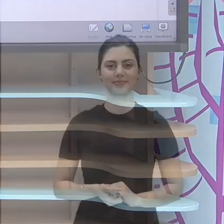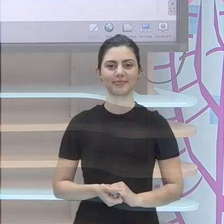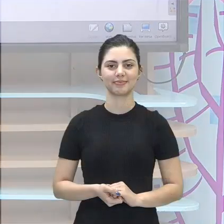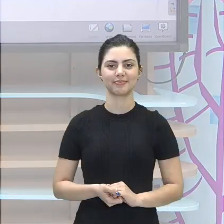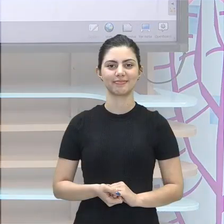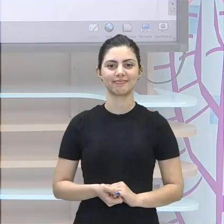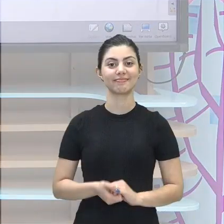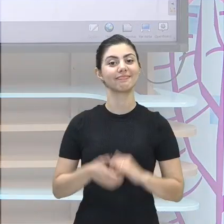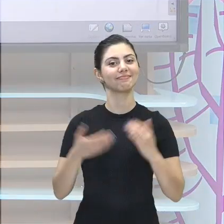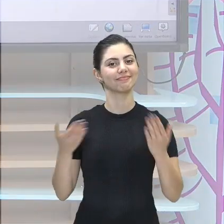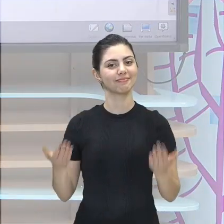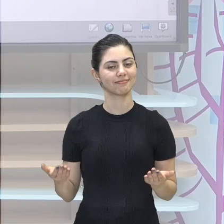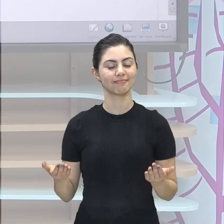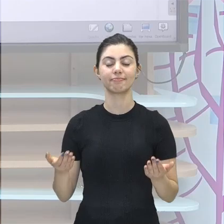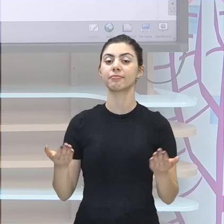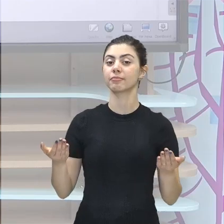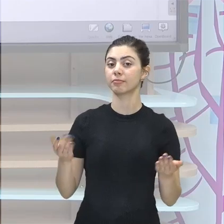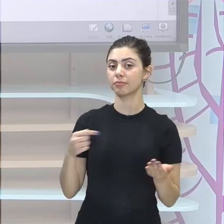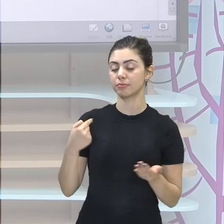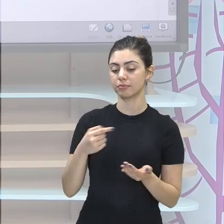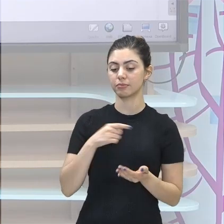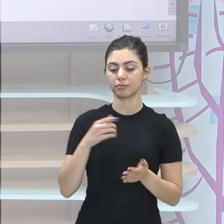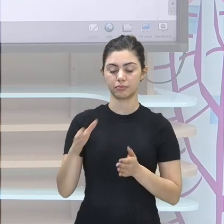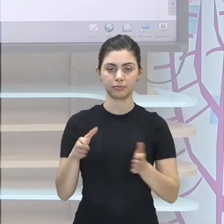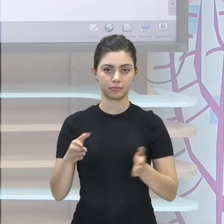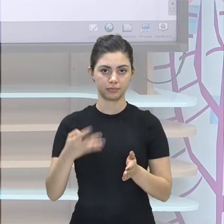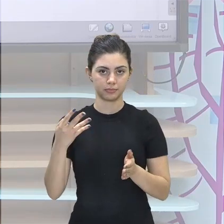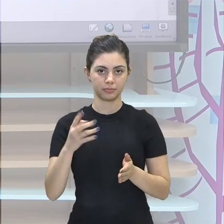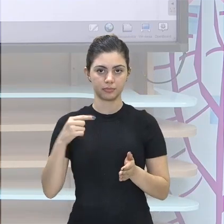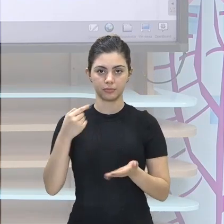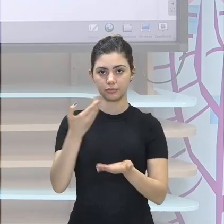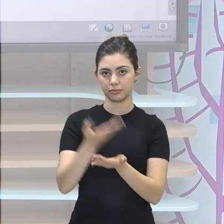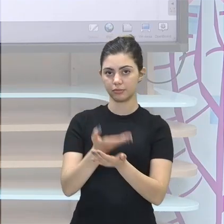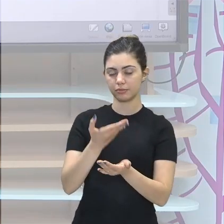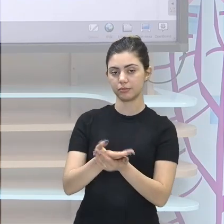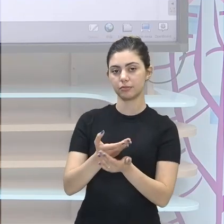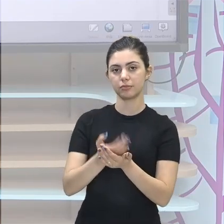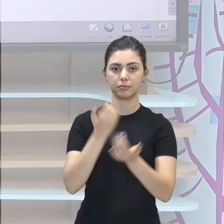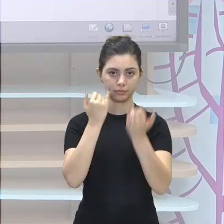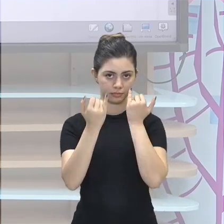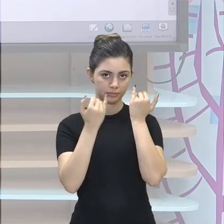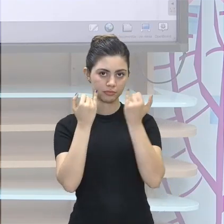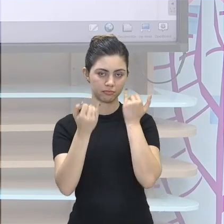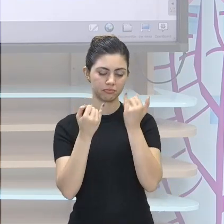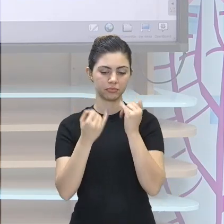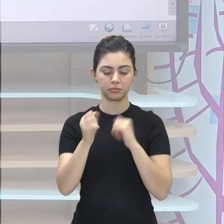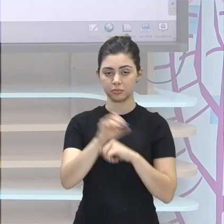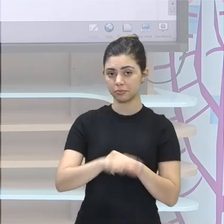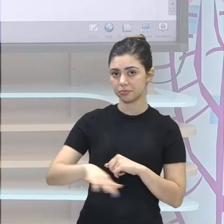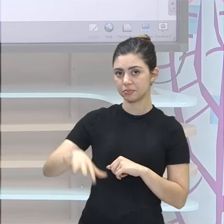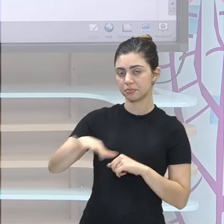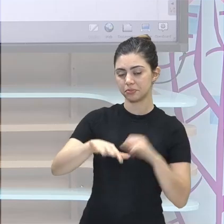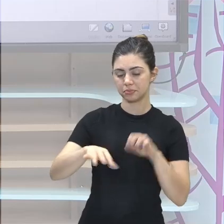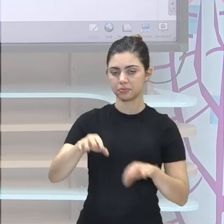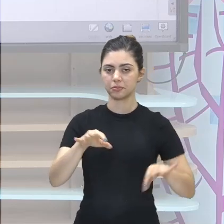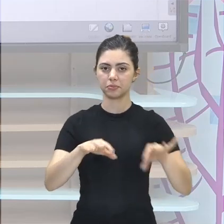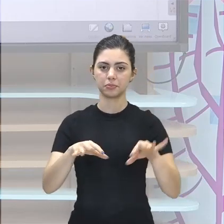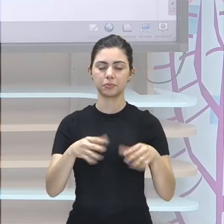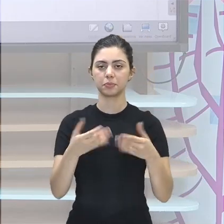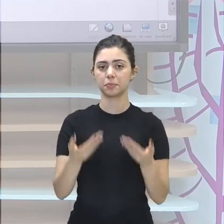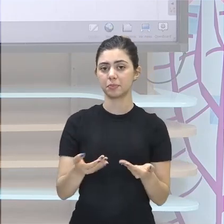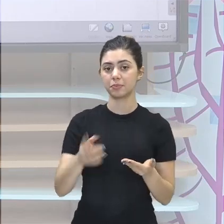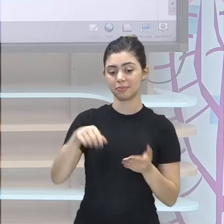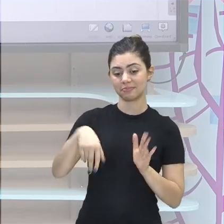Pessoal, ao longo dessa unidade 4, a gente verificou algumas informações gerais sobre áreas que não necessariamente